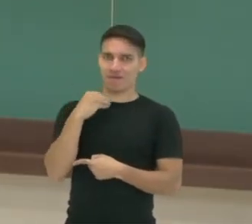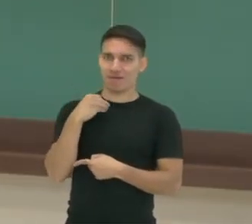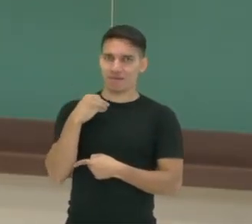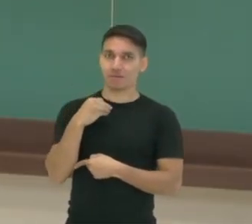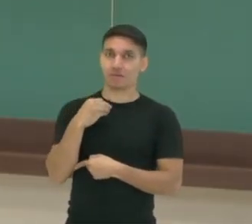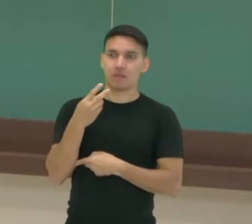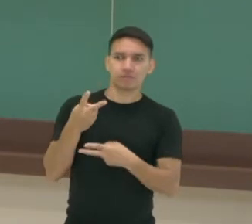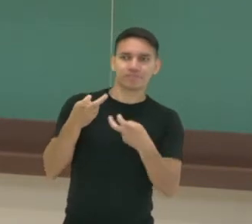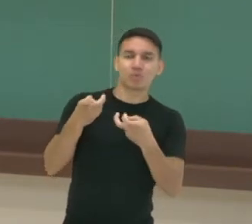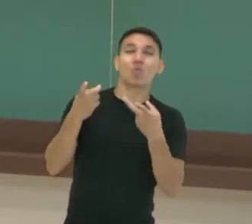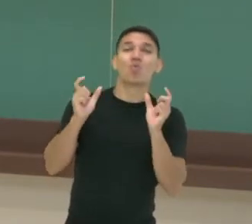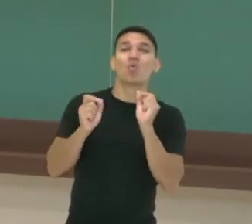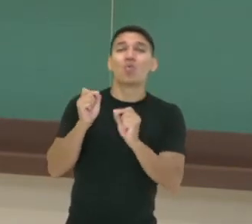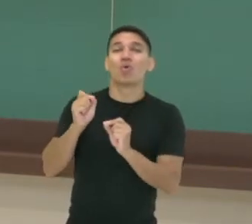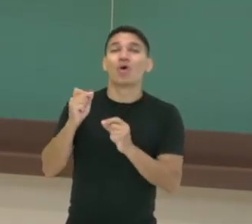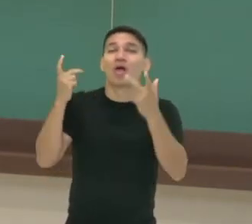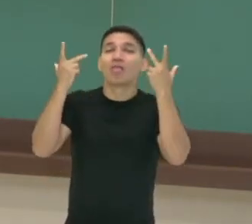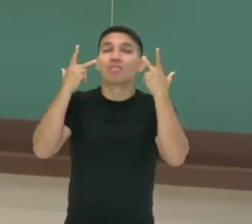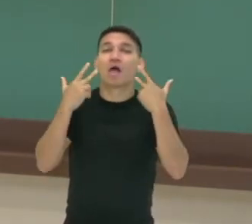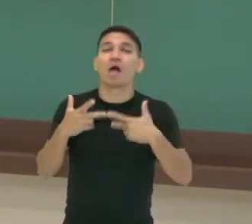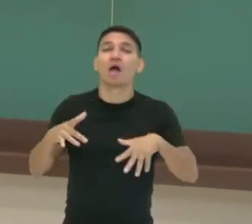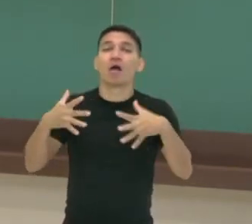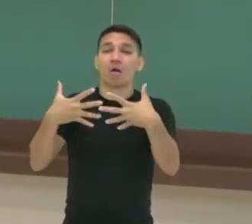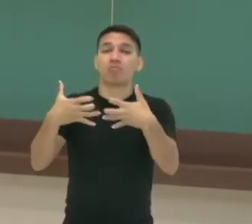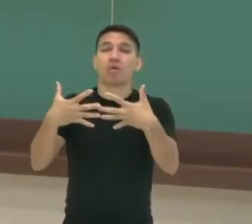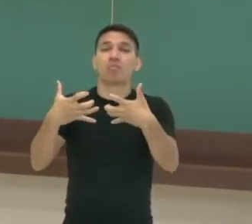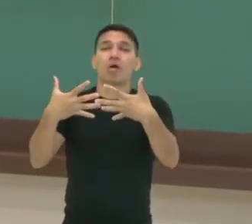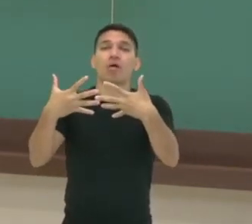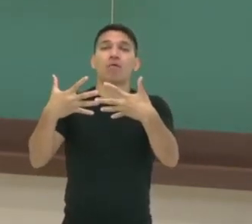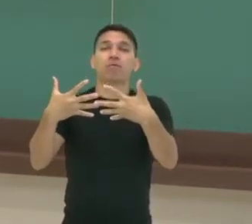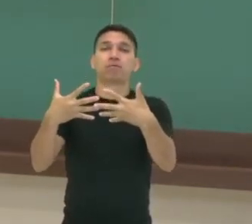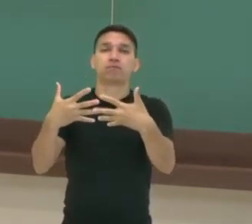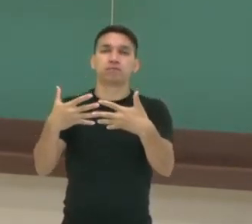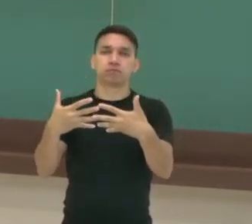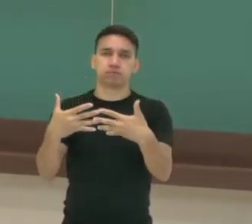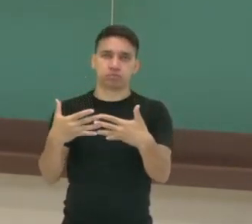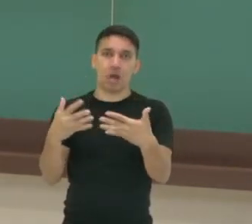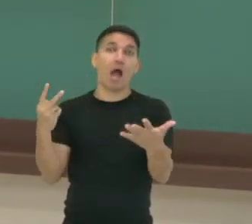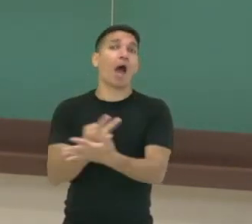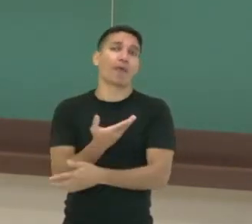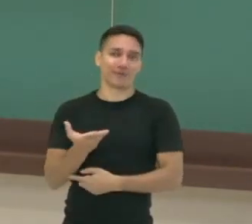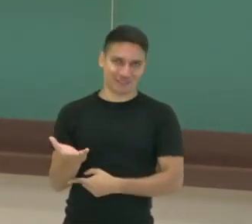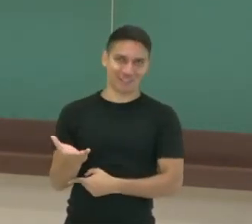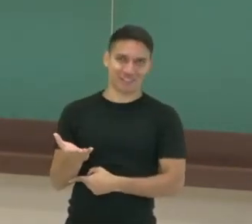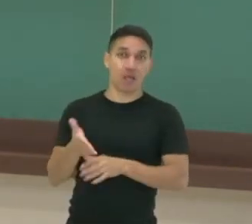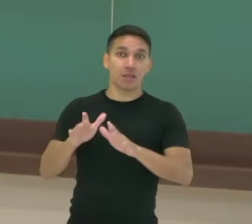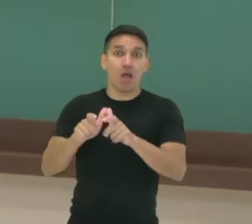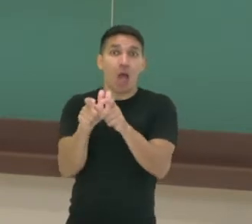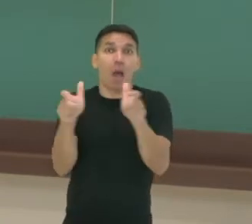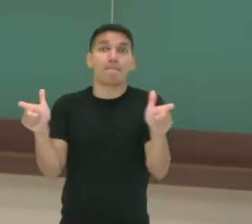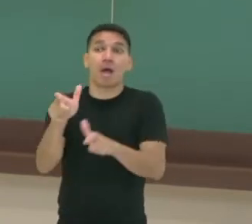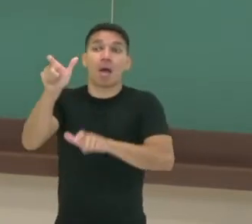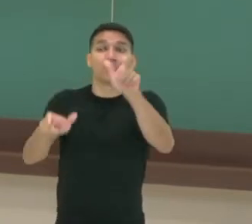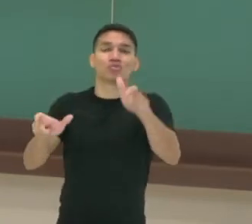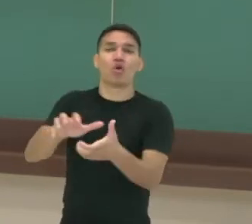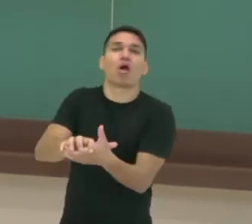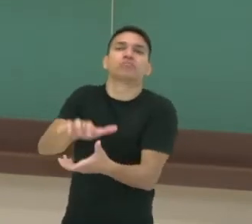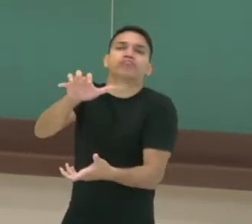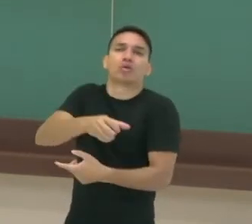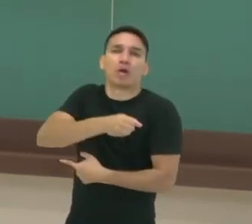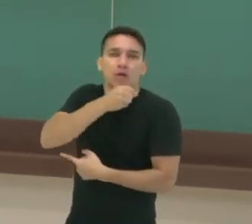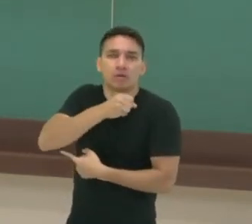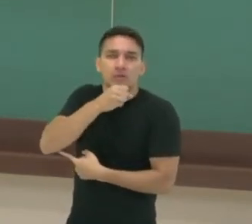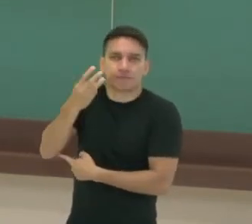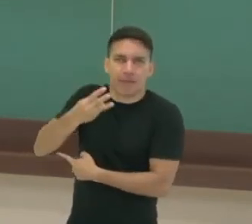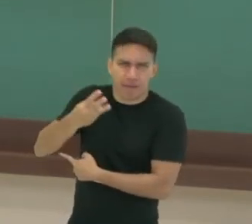perda natural desse volume muscular. Então, na maioria das vezes, as pessoas da terceira idade já não